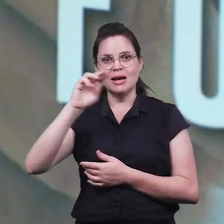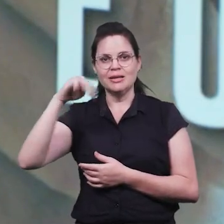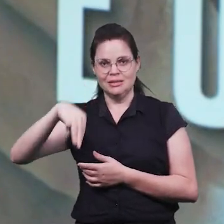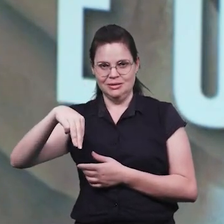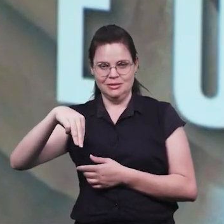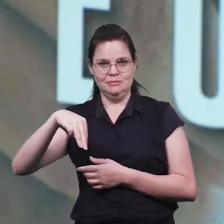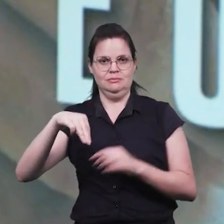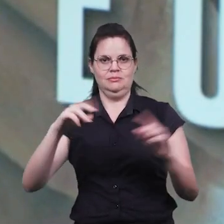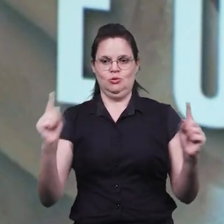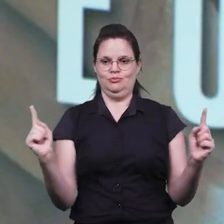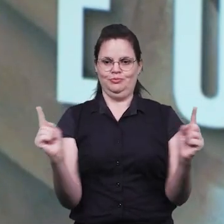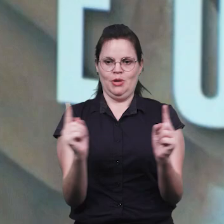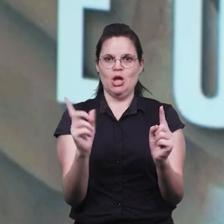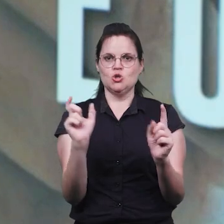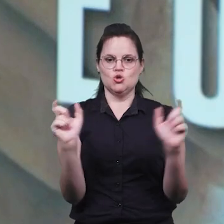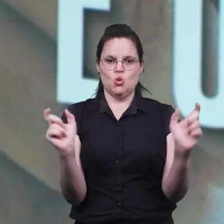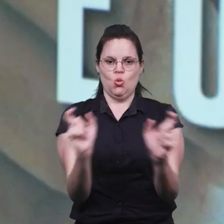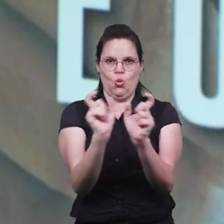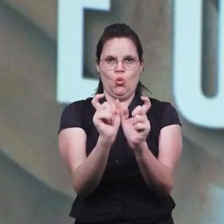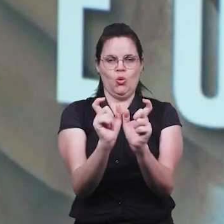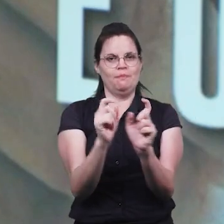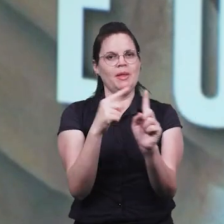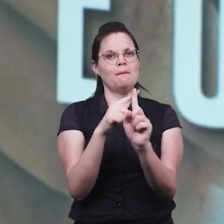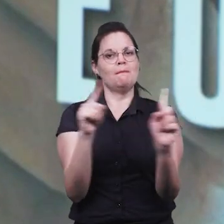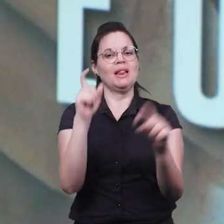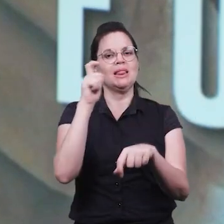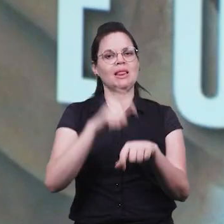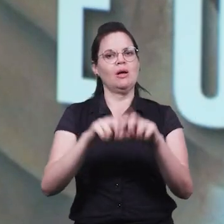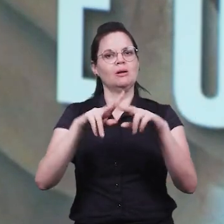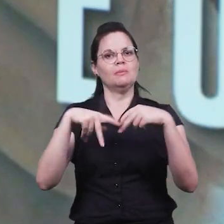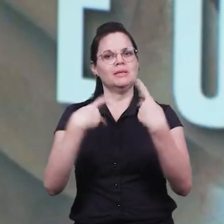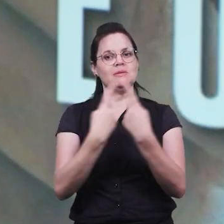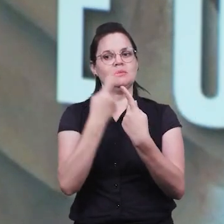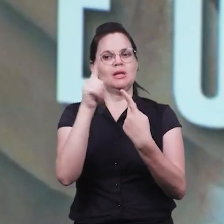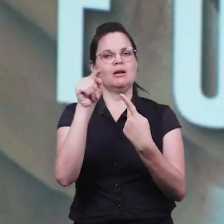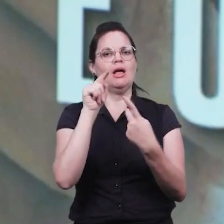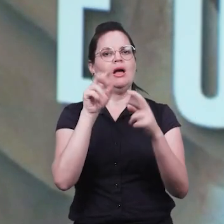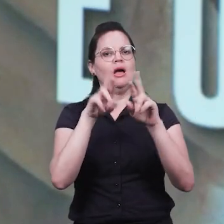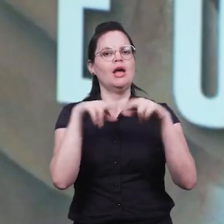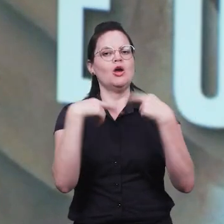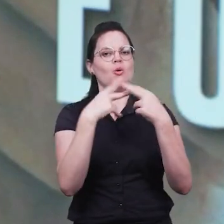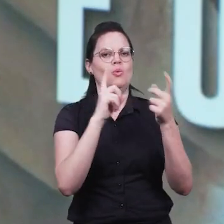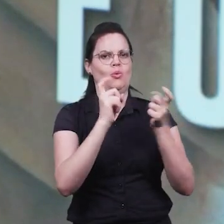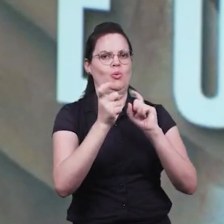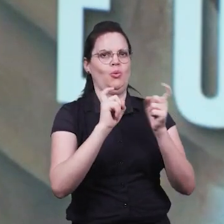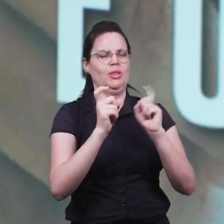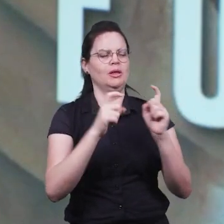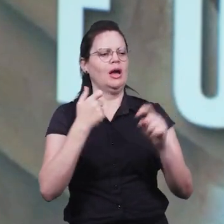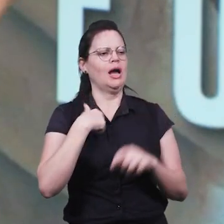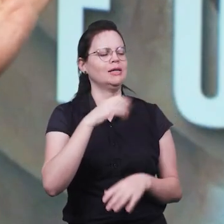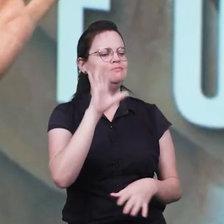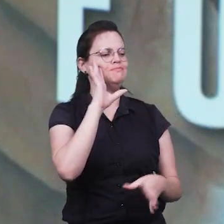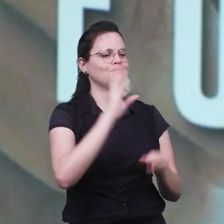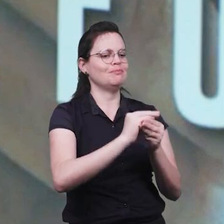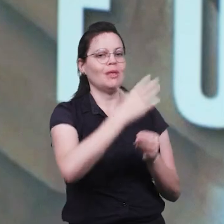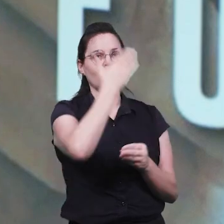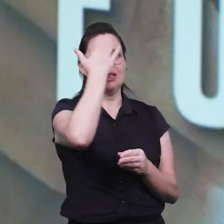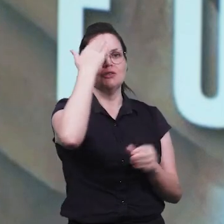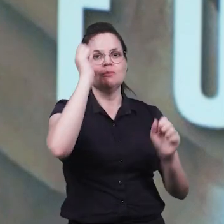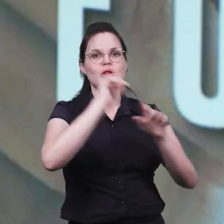é a reunião dos pastores, discerniu que o nome Maranata seria o nome da igreja, que tinha outro